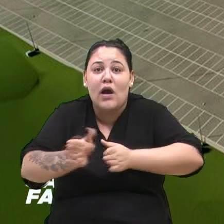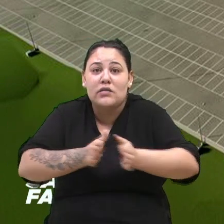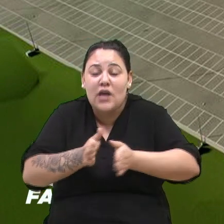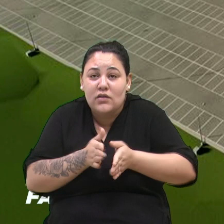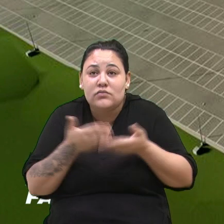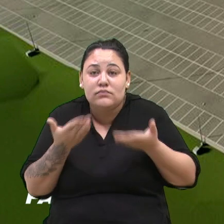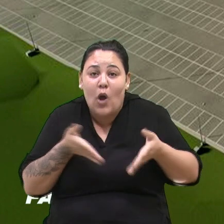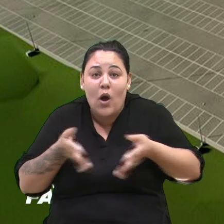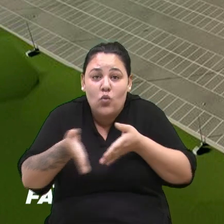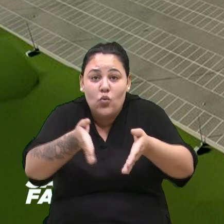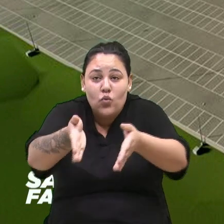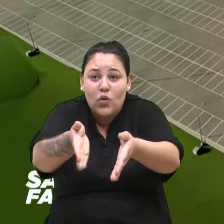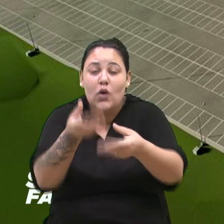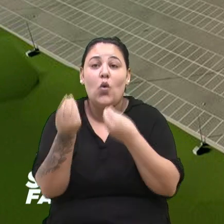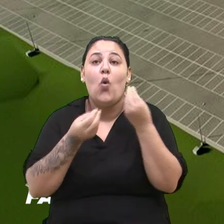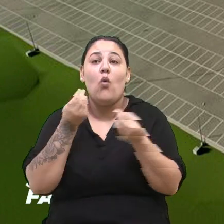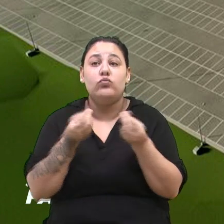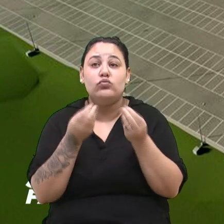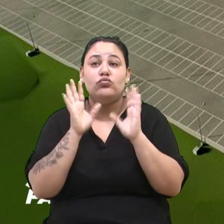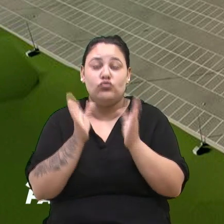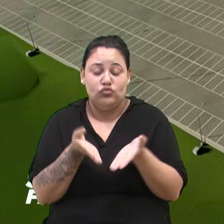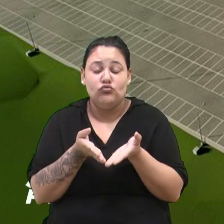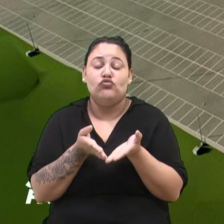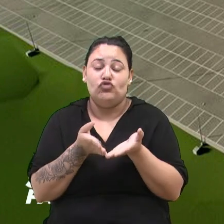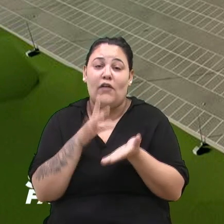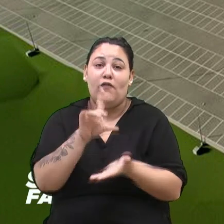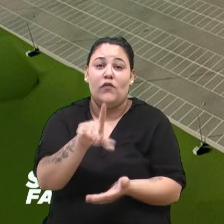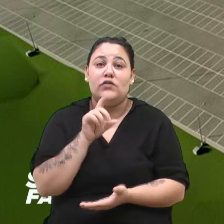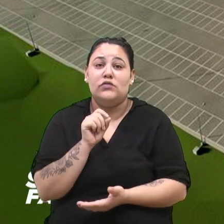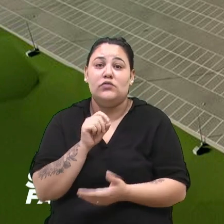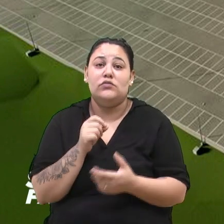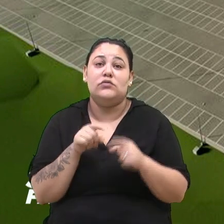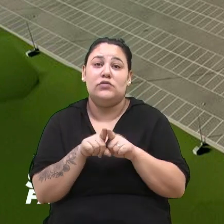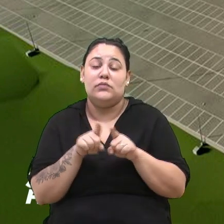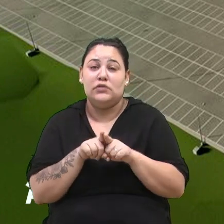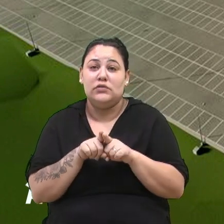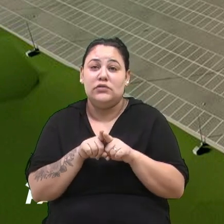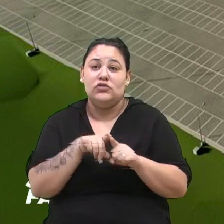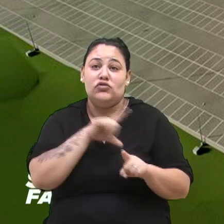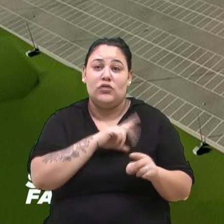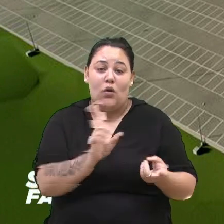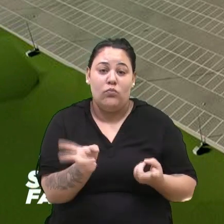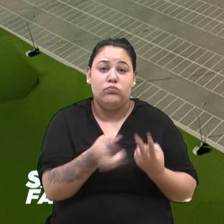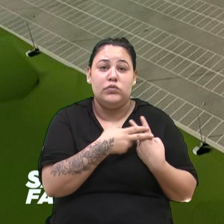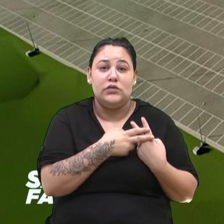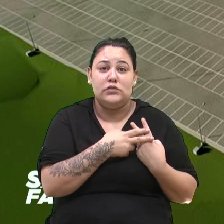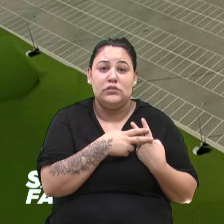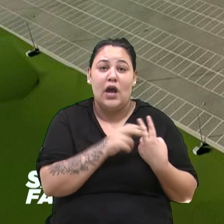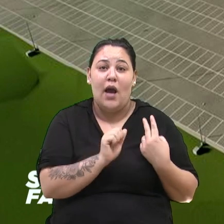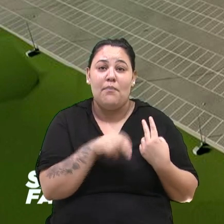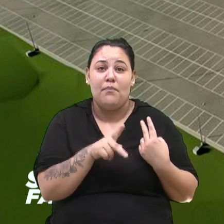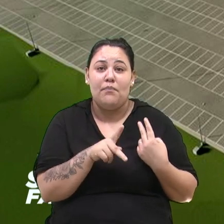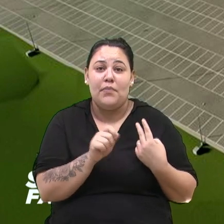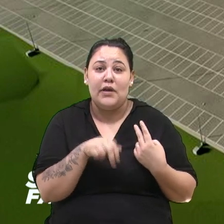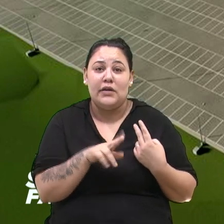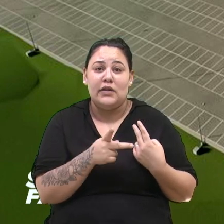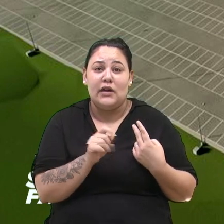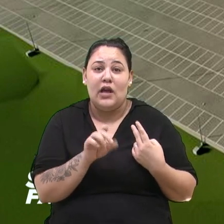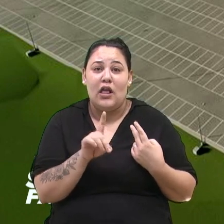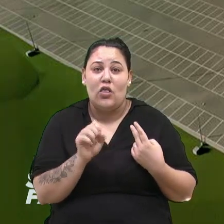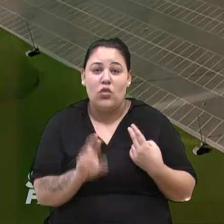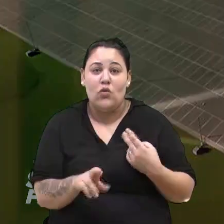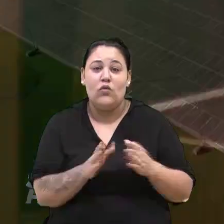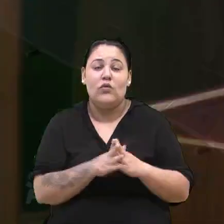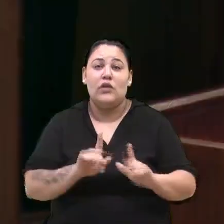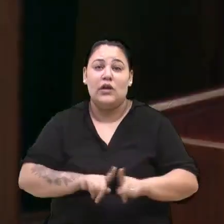aeroporto. Já foi decidido o apanhador aeroporto, já está decidido Gramado, Vila Oliva,